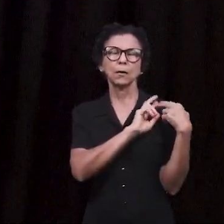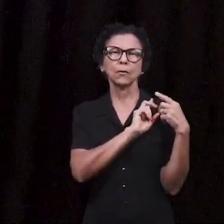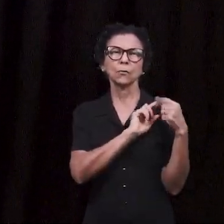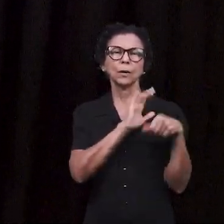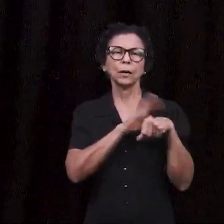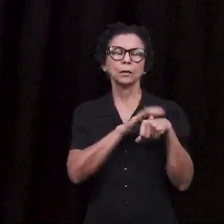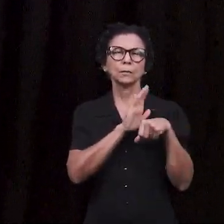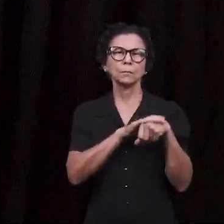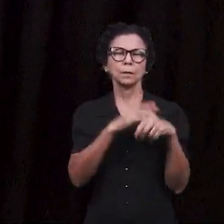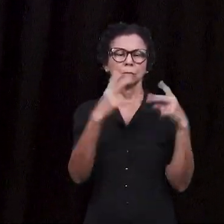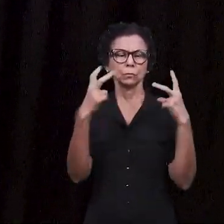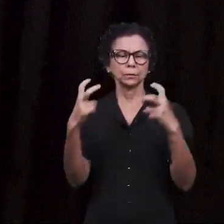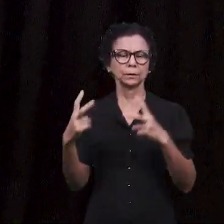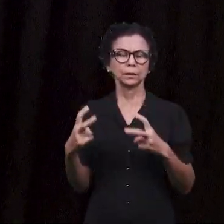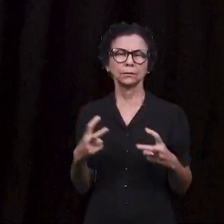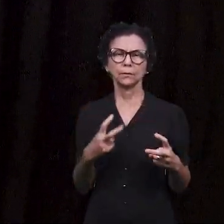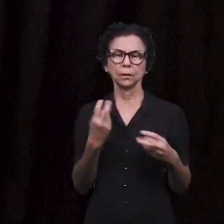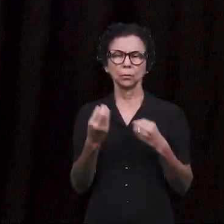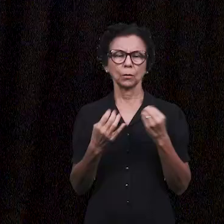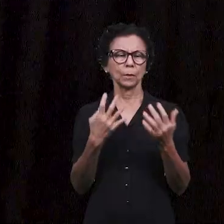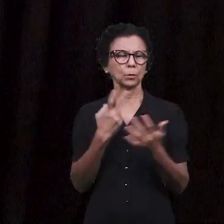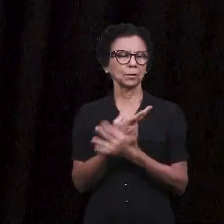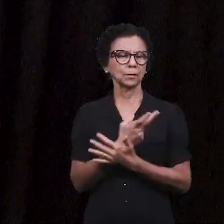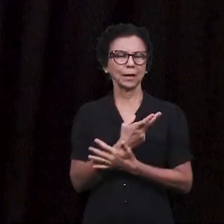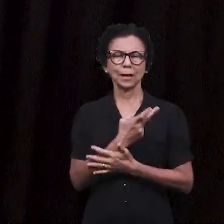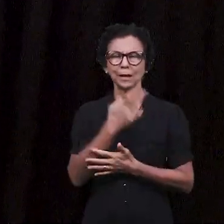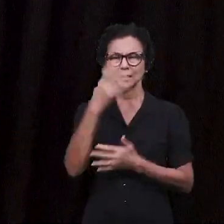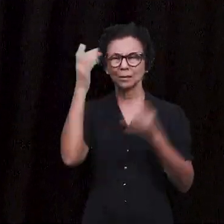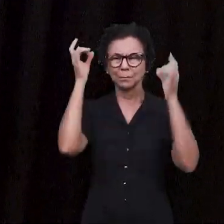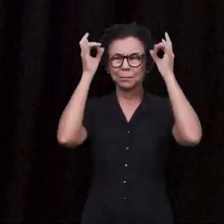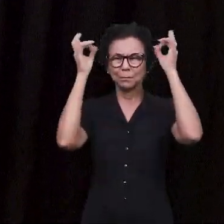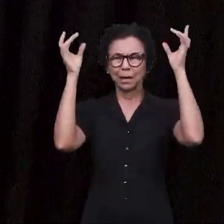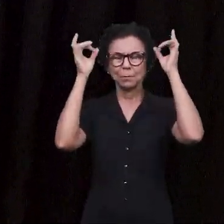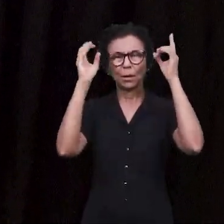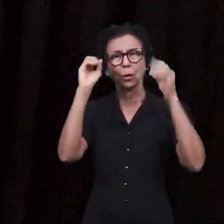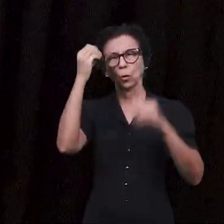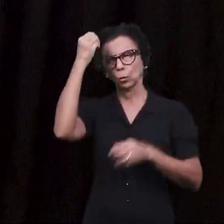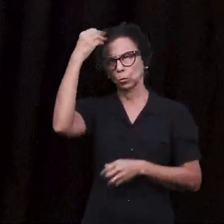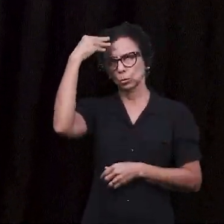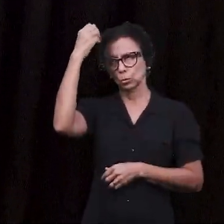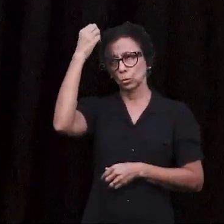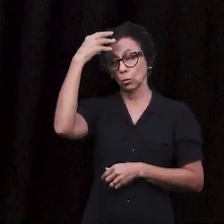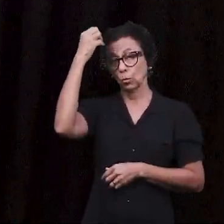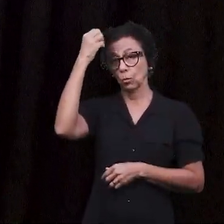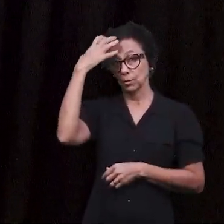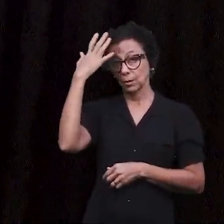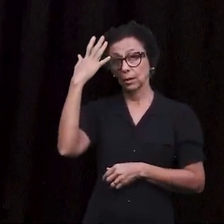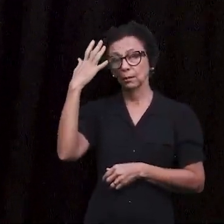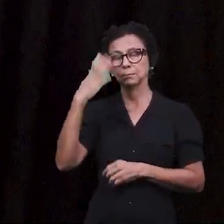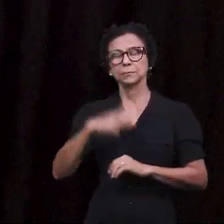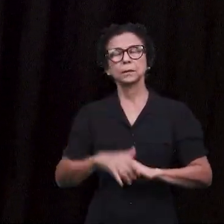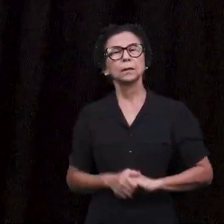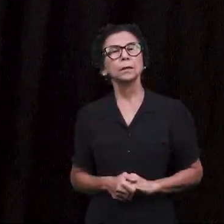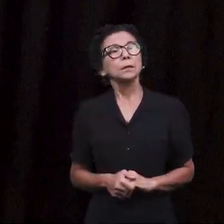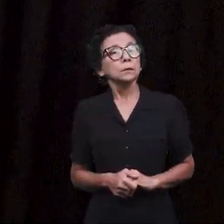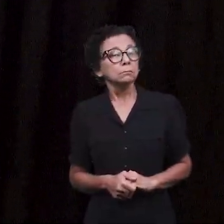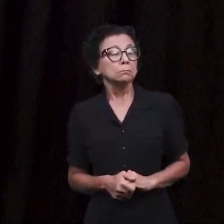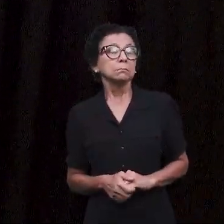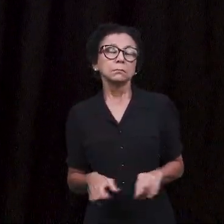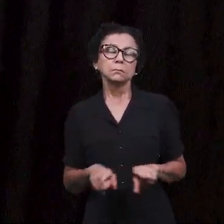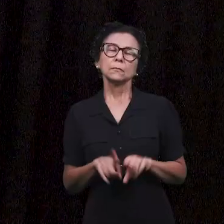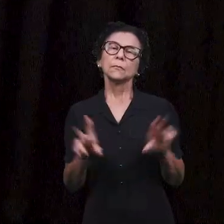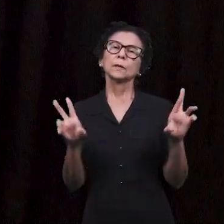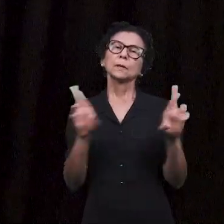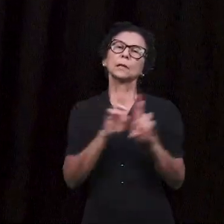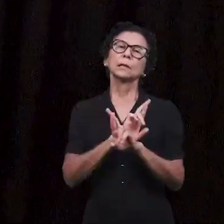perceber como ocorrem esses episódios de dor de cabeça, de relação à crise de enxaqueca, que tem relação